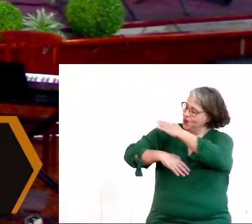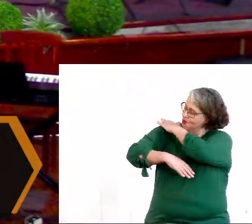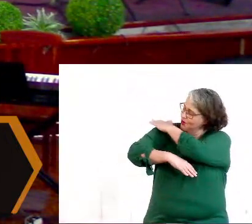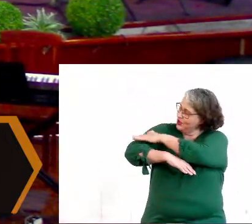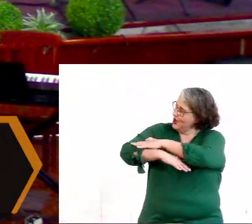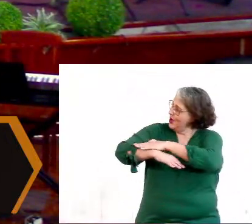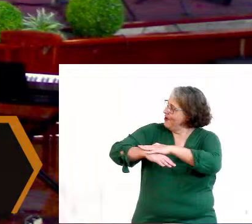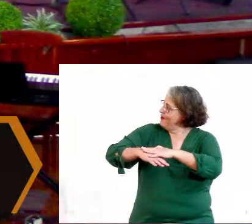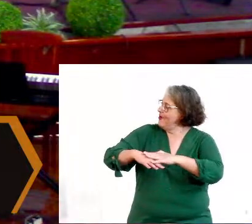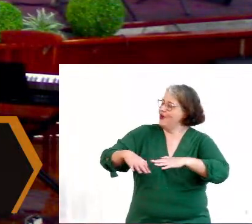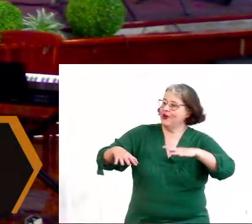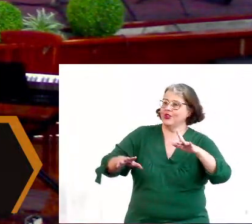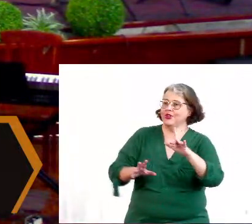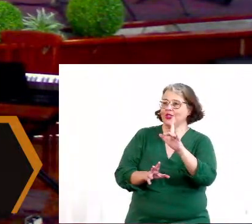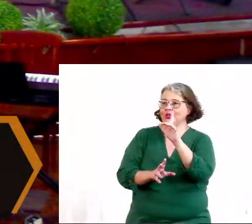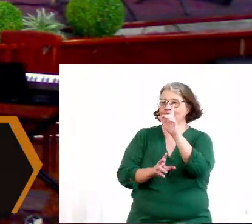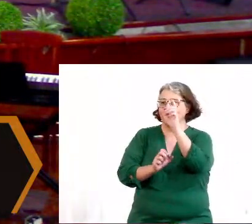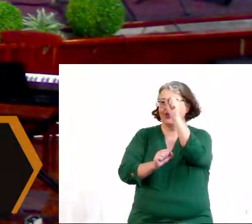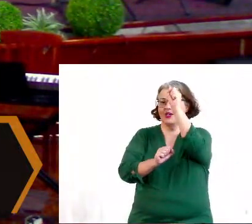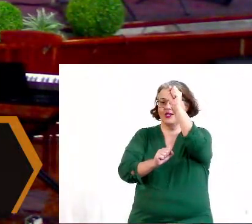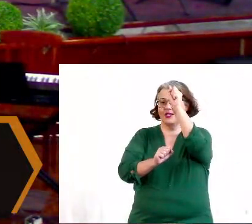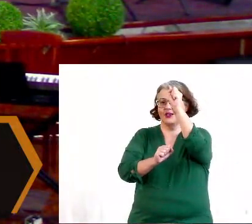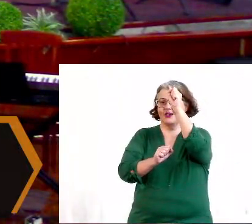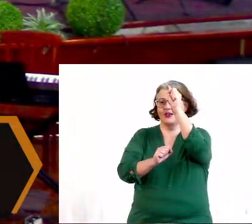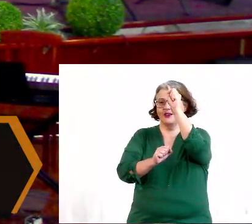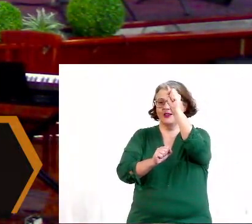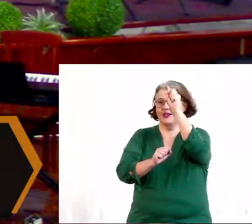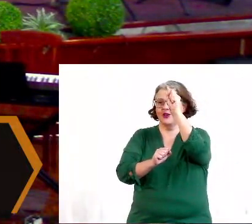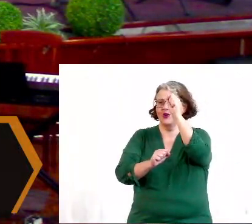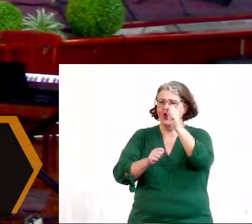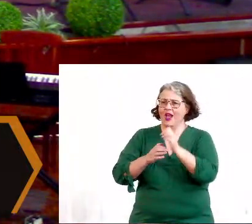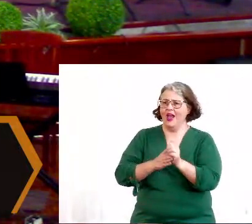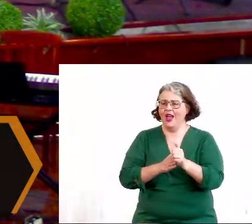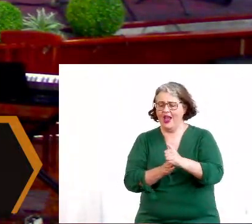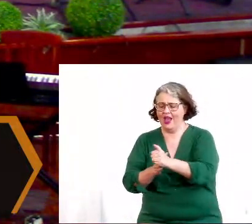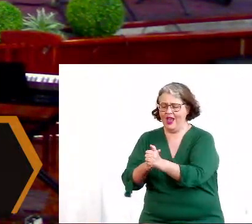antigos, cuja forte mão